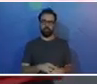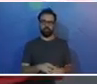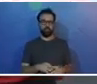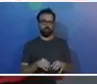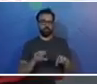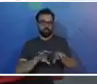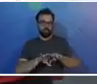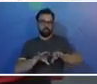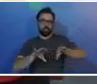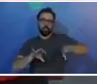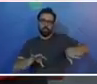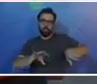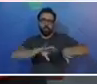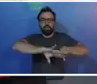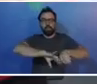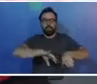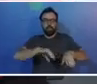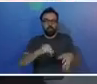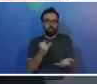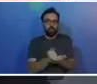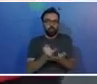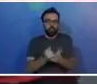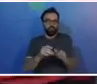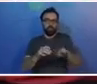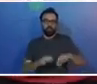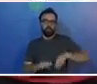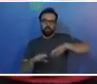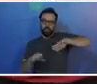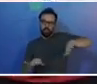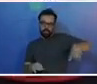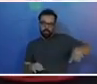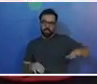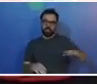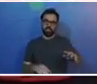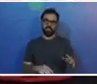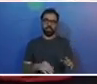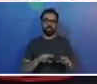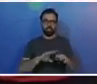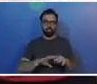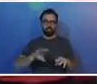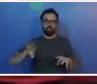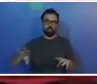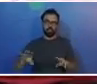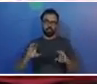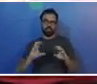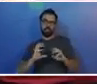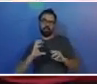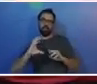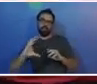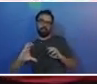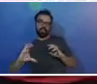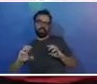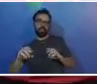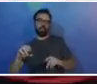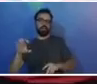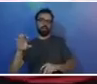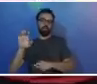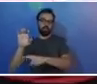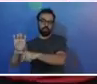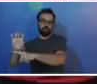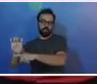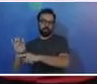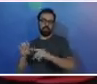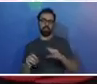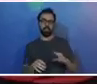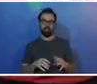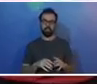para o governo do estado. Para quê? Para fazer melhorias. O governo, ele é obrigado, ele